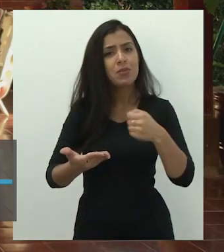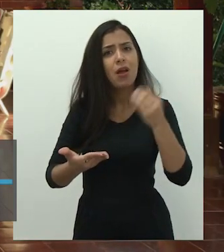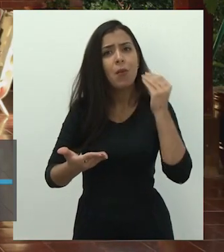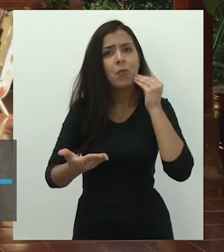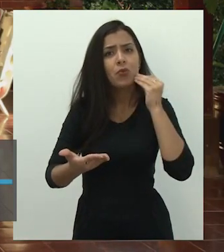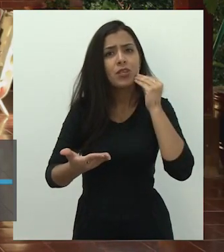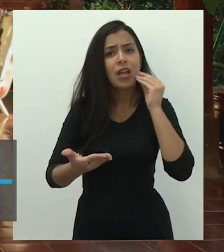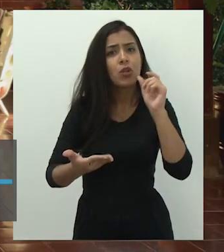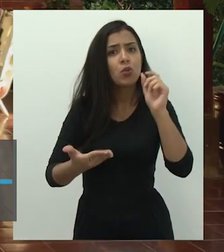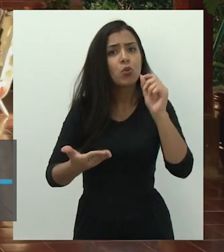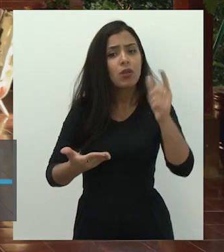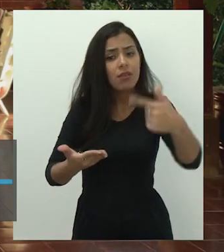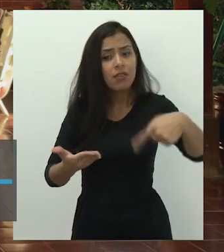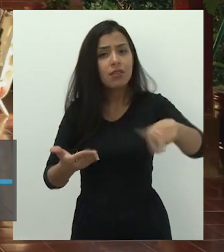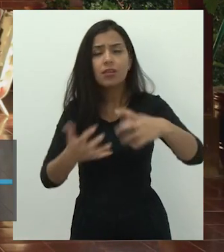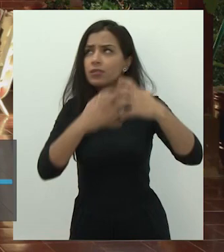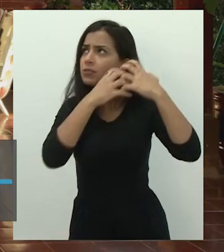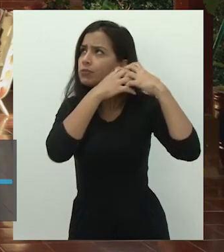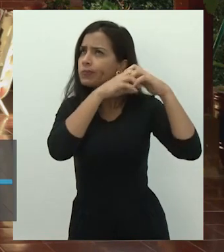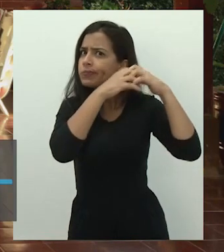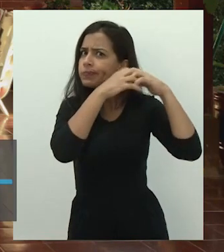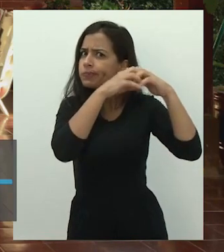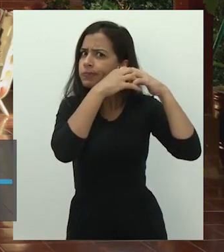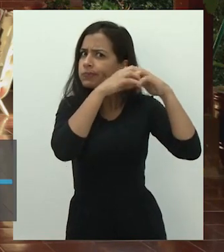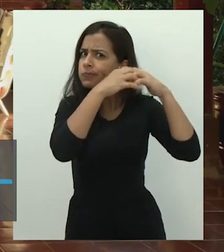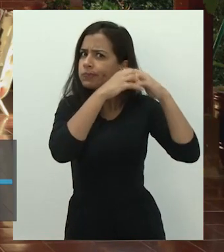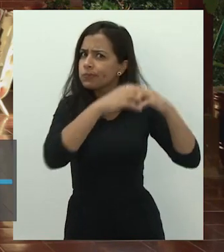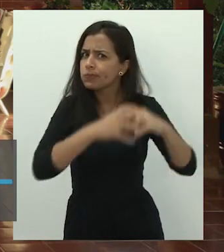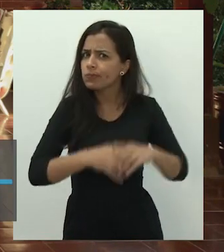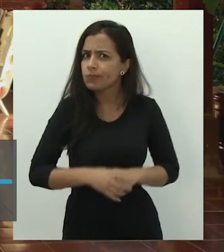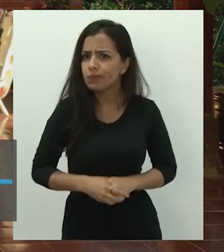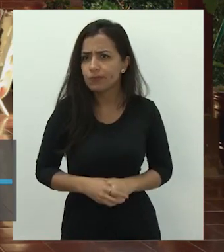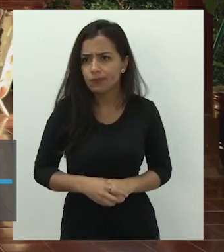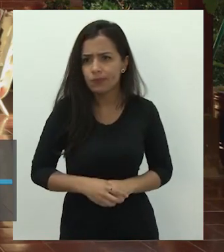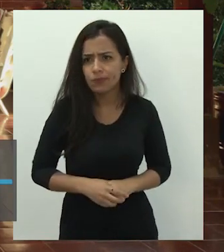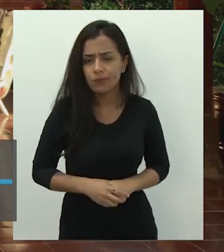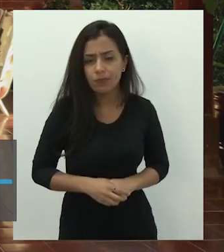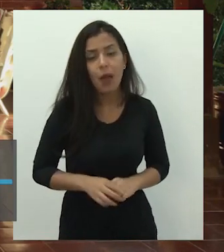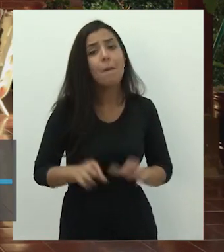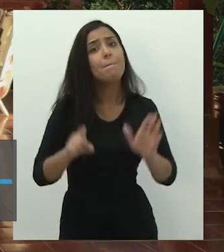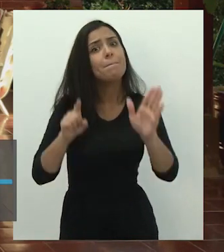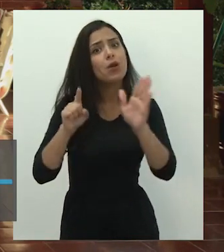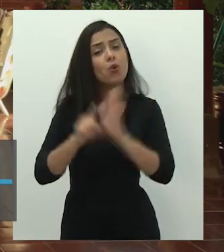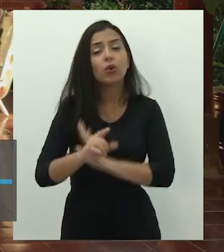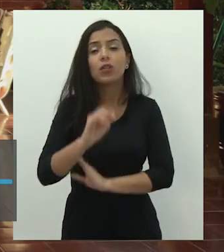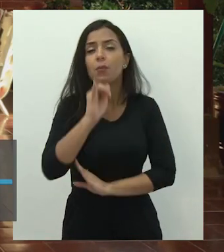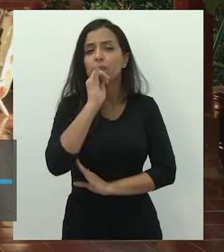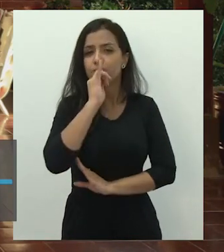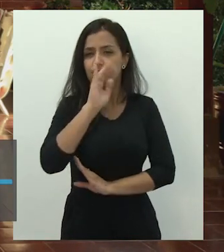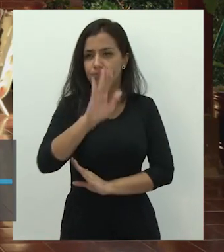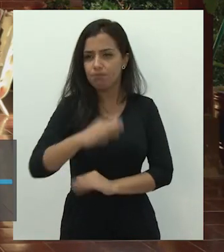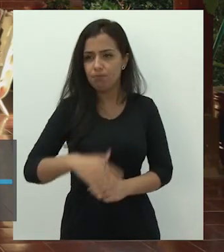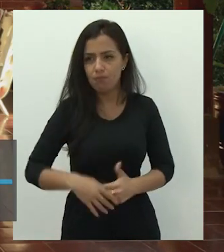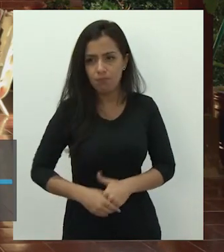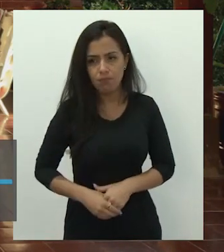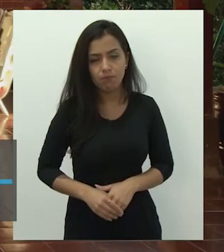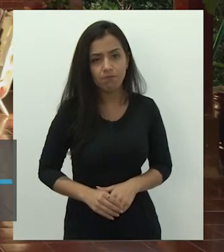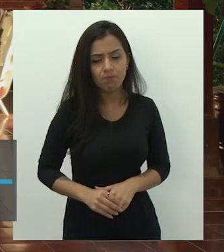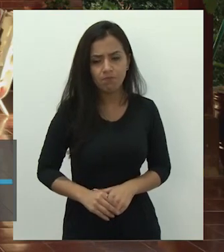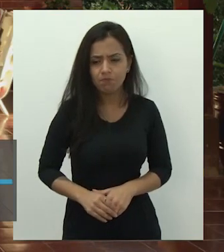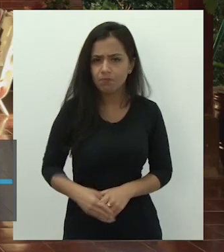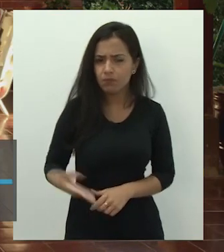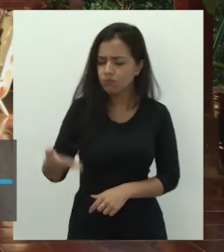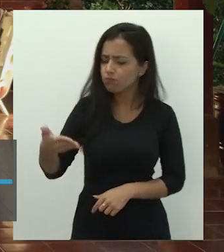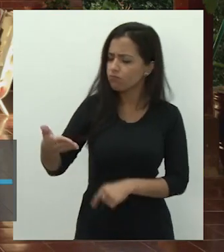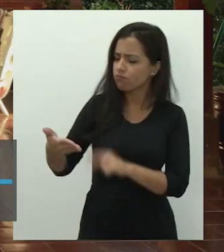estimular o pensamento algébrico. Nas sequências que proponho, perguntem, por exemplo, como você pensou